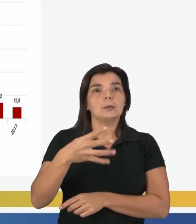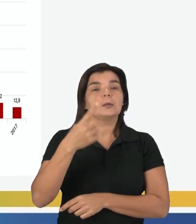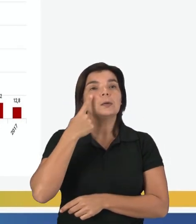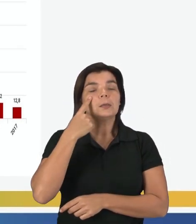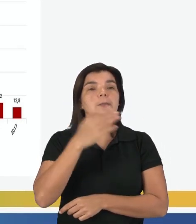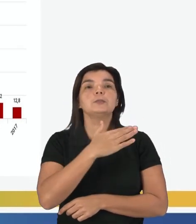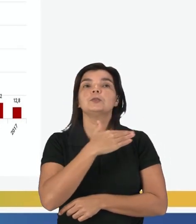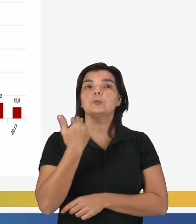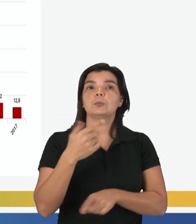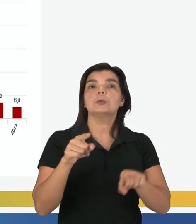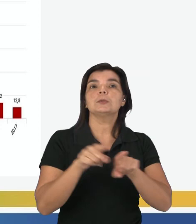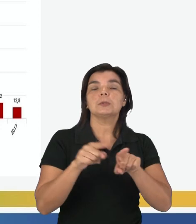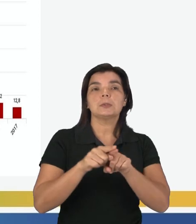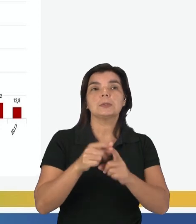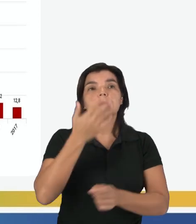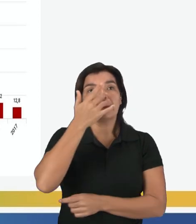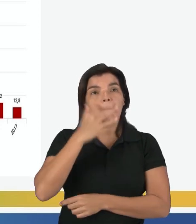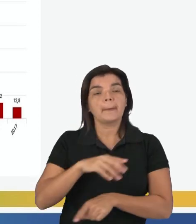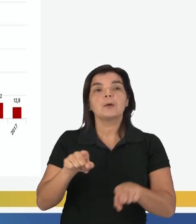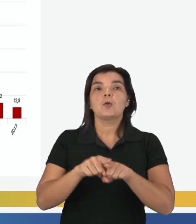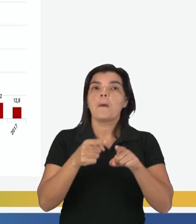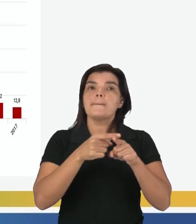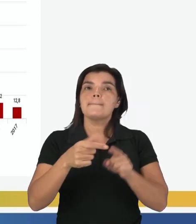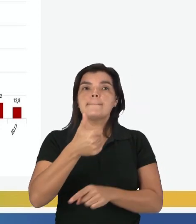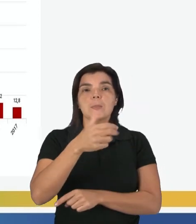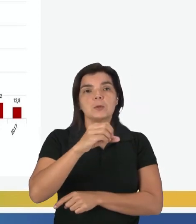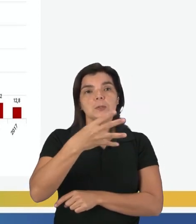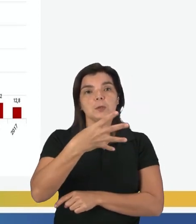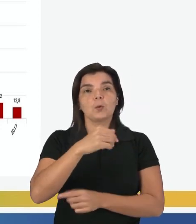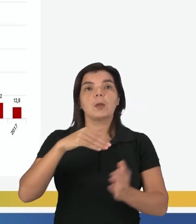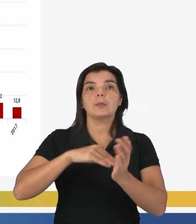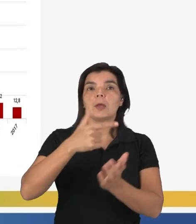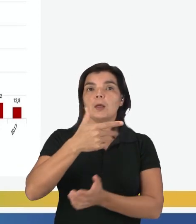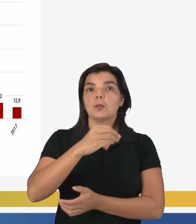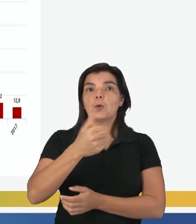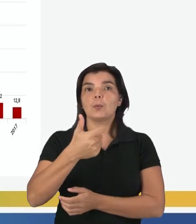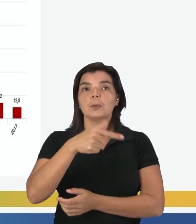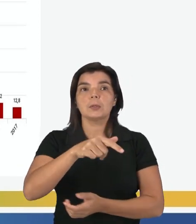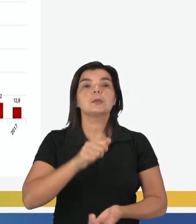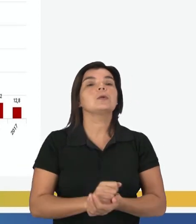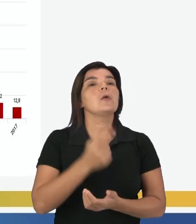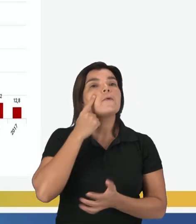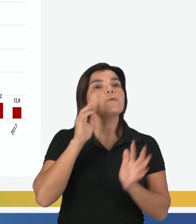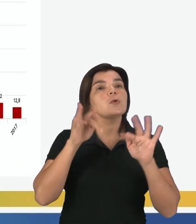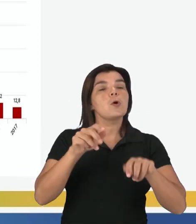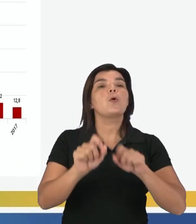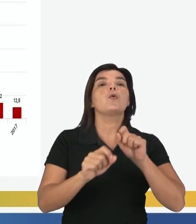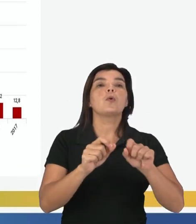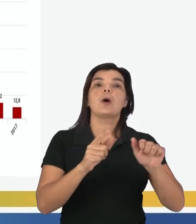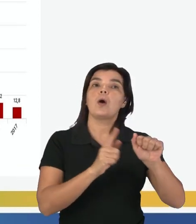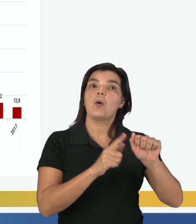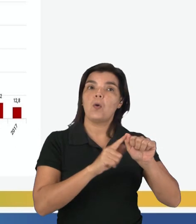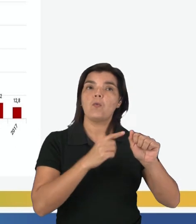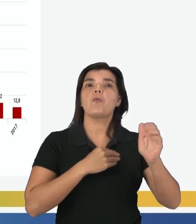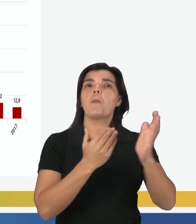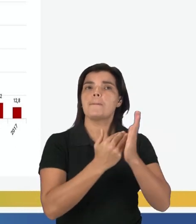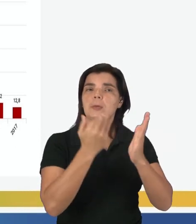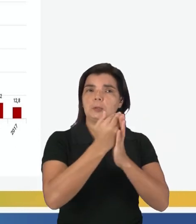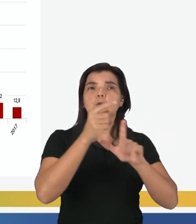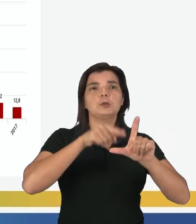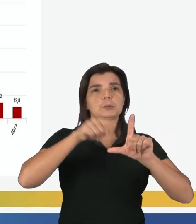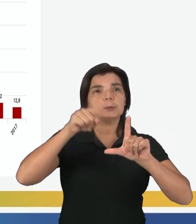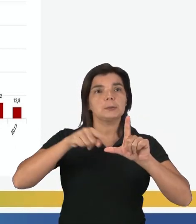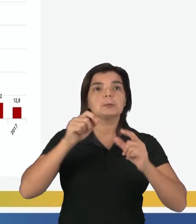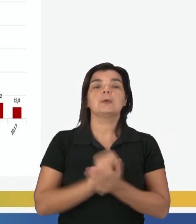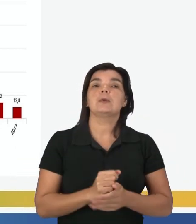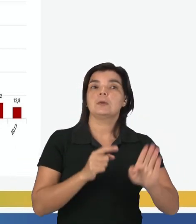de mortalidade infantil no período de 1940 a 2017, conclui-se que, letra A, houve aumento